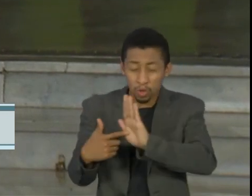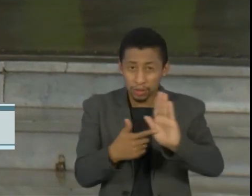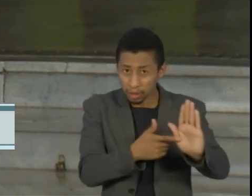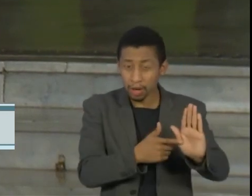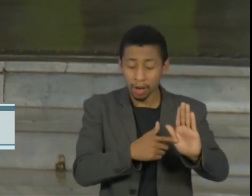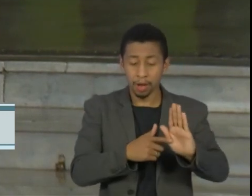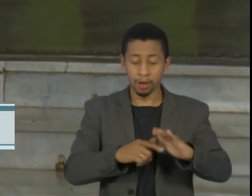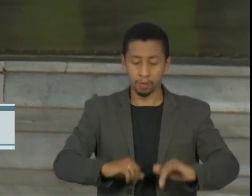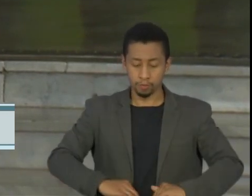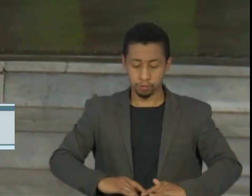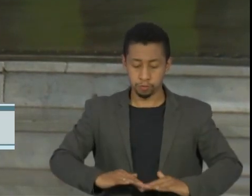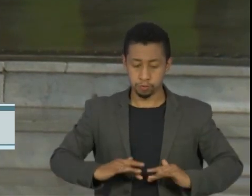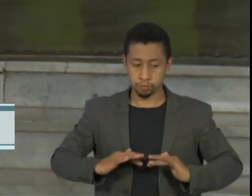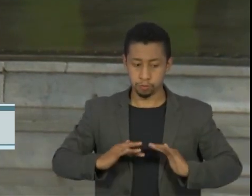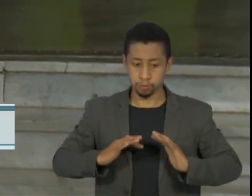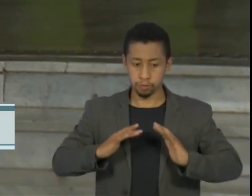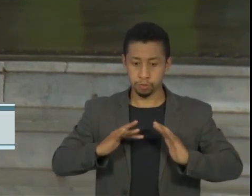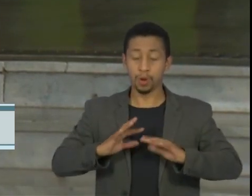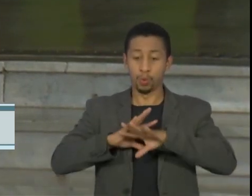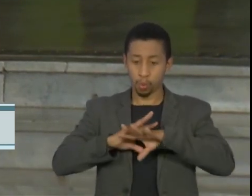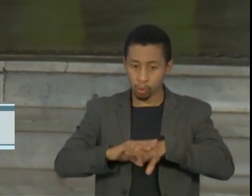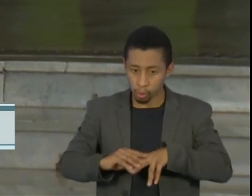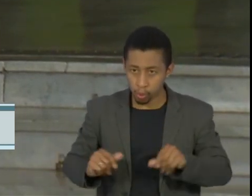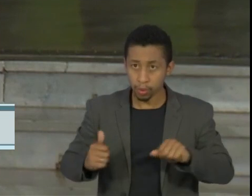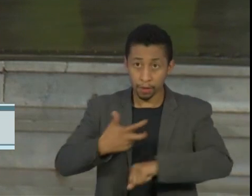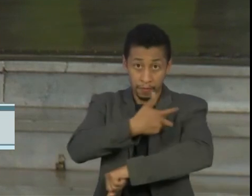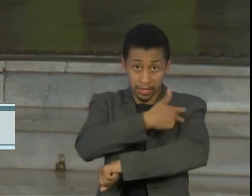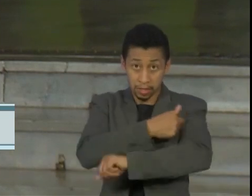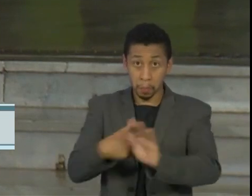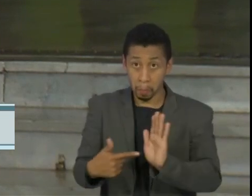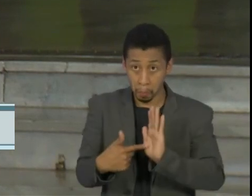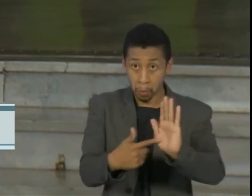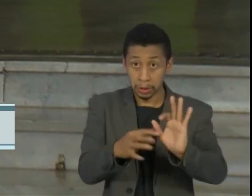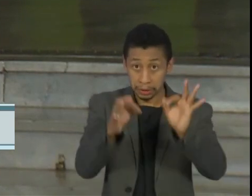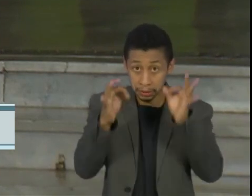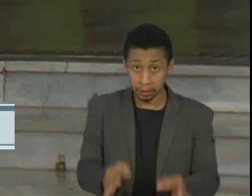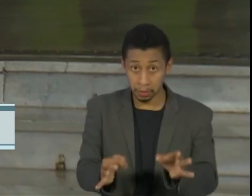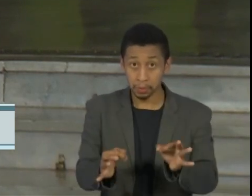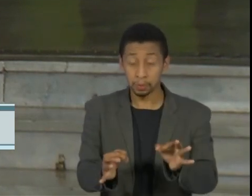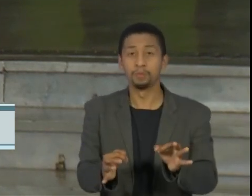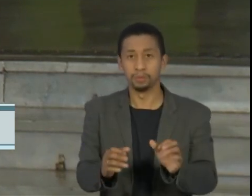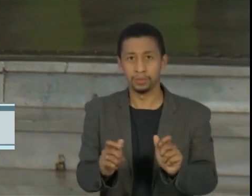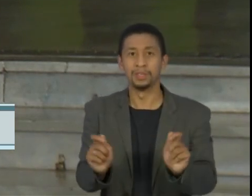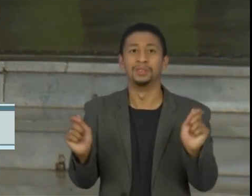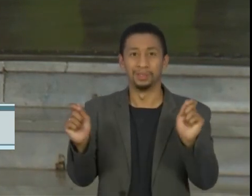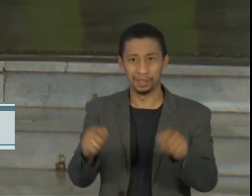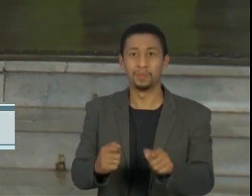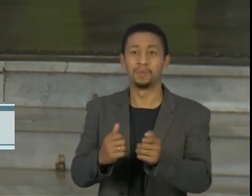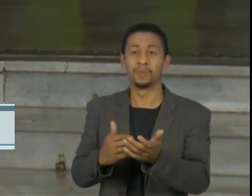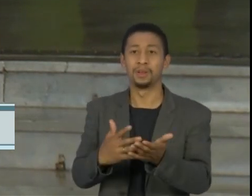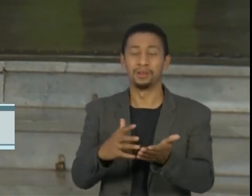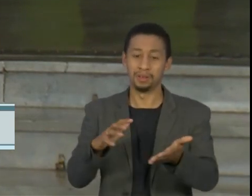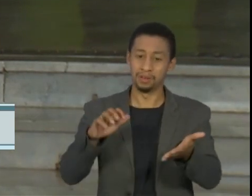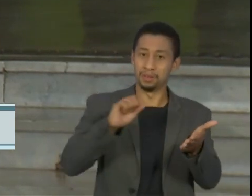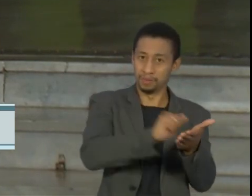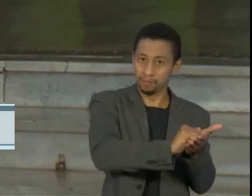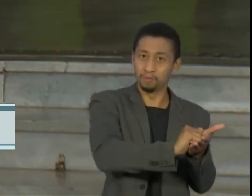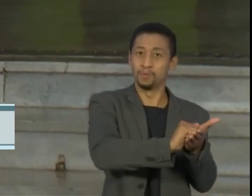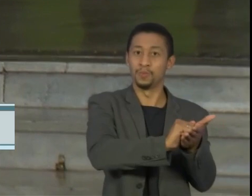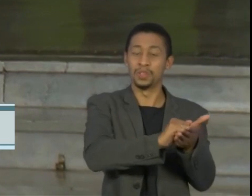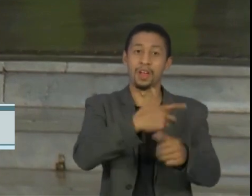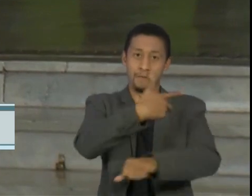da eficiência, da eficácia da vacina, nós podemos iniciar o processo de registro e,